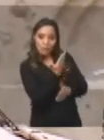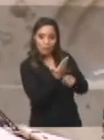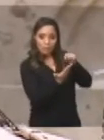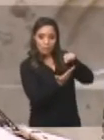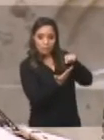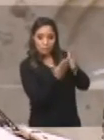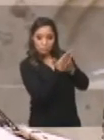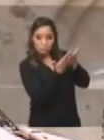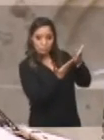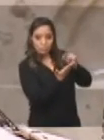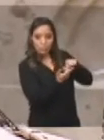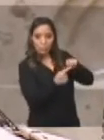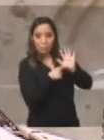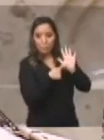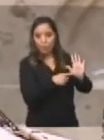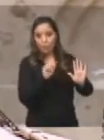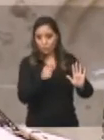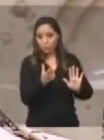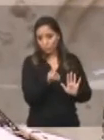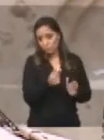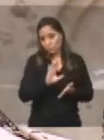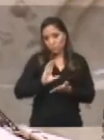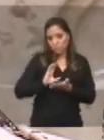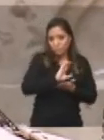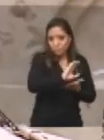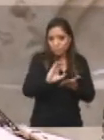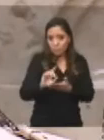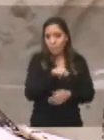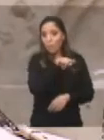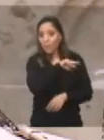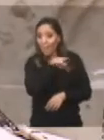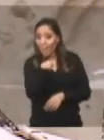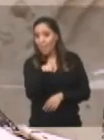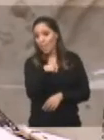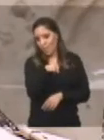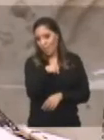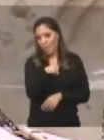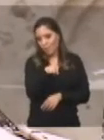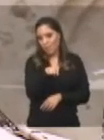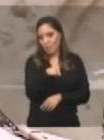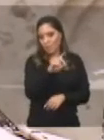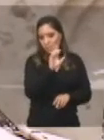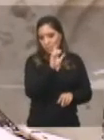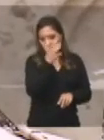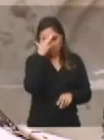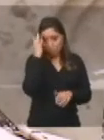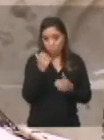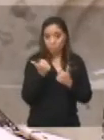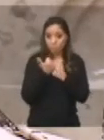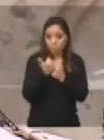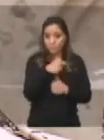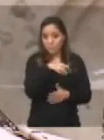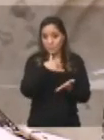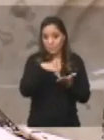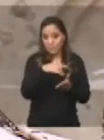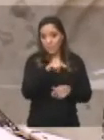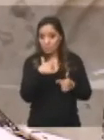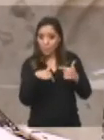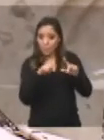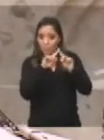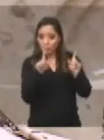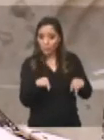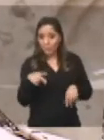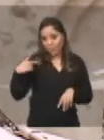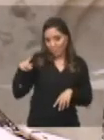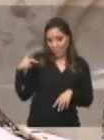transferência inicial de valores de Silas para esses servidores, de modo a justificar a posterior quitação de dívidas. A